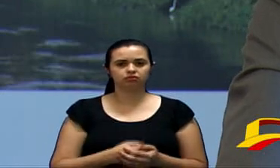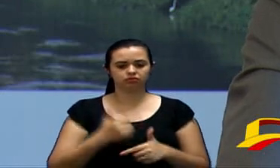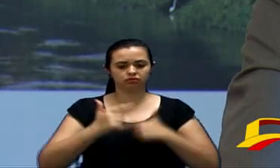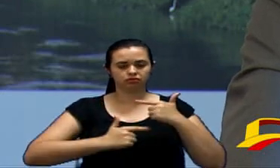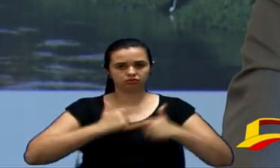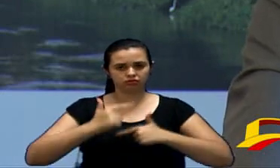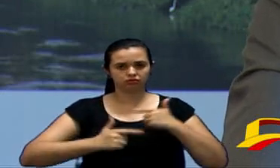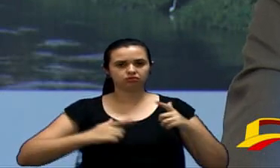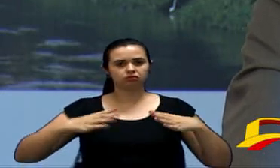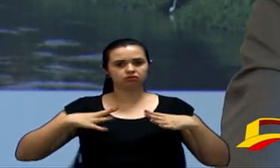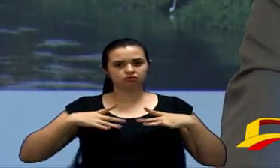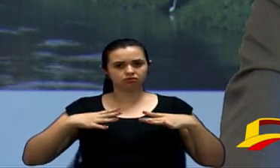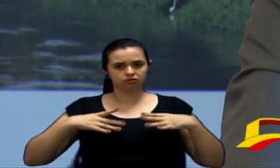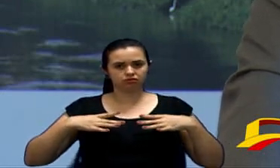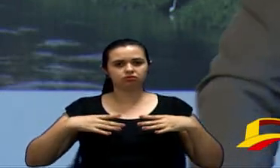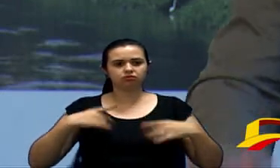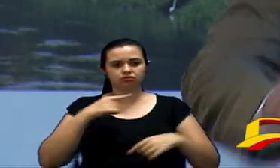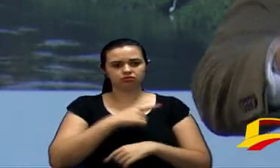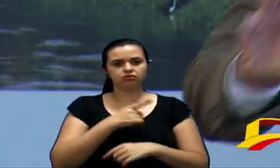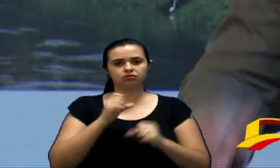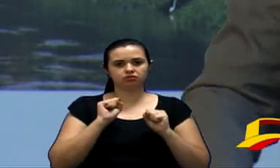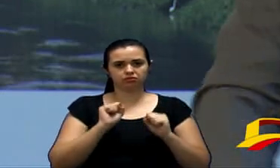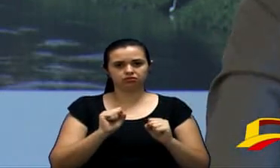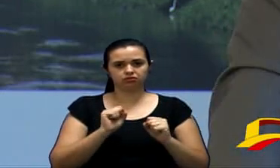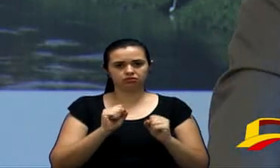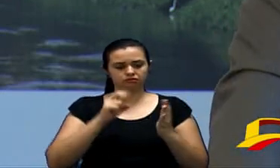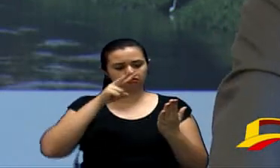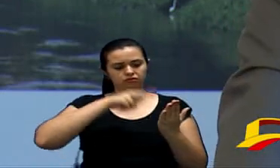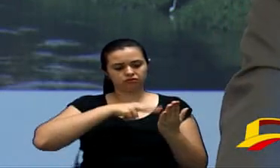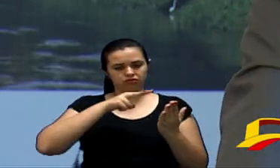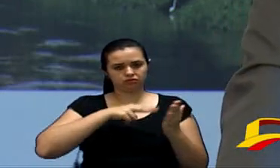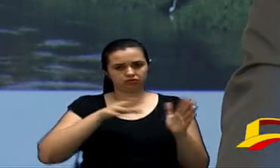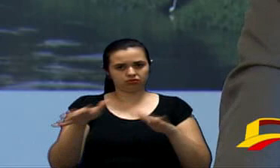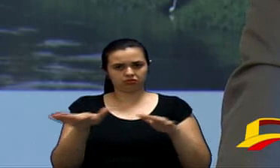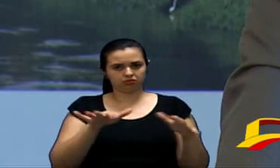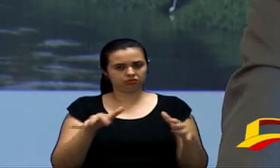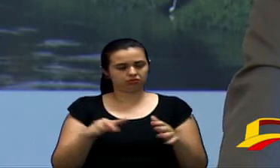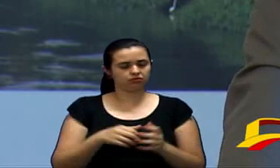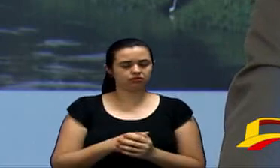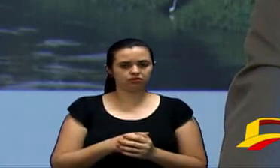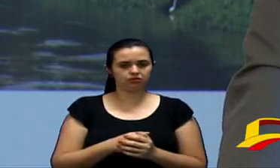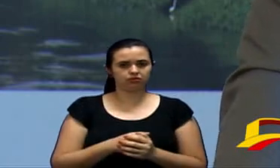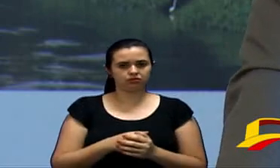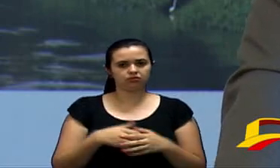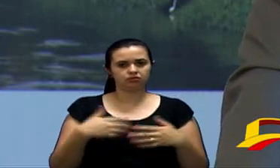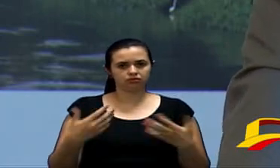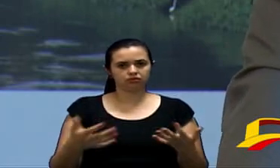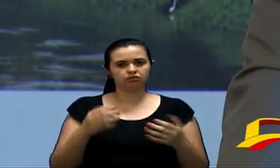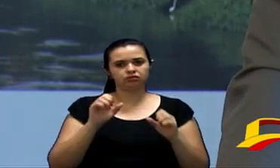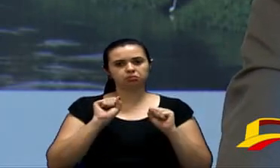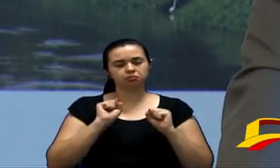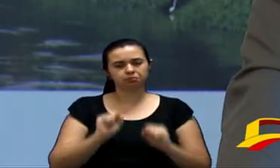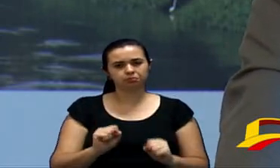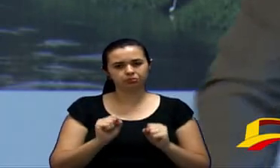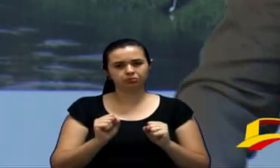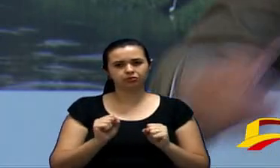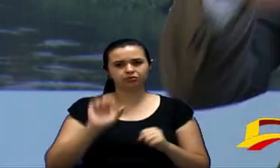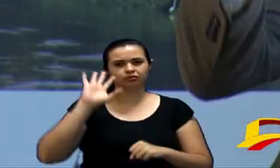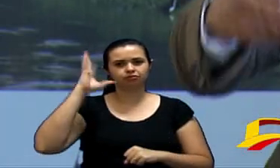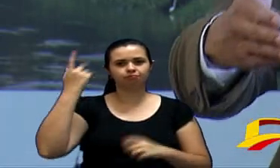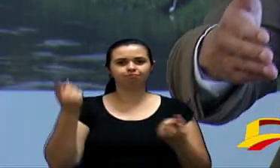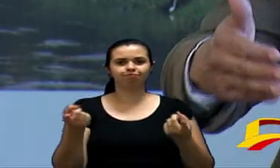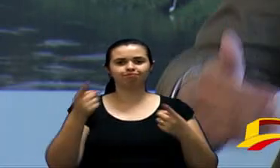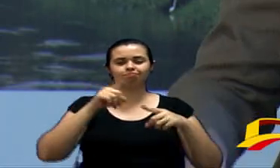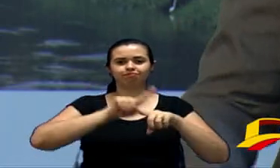em dias de folga para execução de serviços desse município. Vou ler mais ou menos a justificativa. Todavia, isso pode confrontar diretamente com a